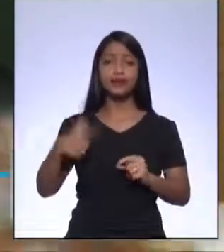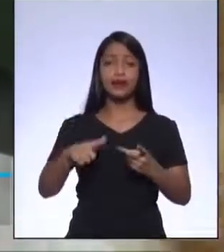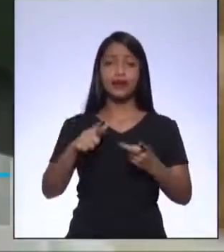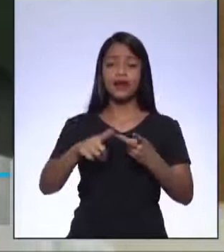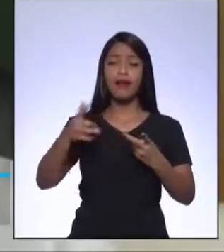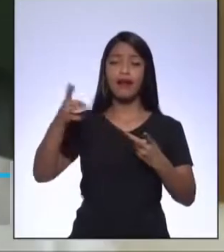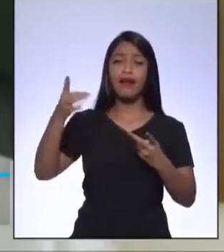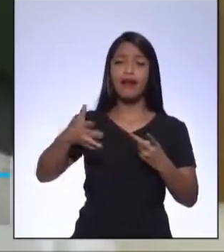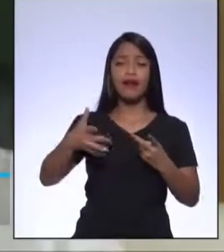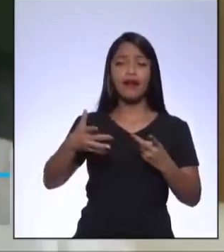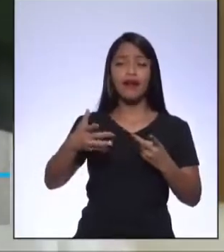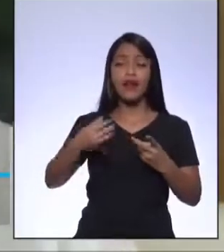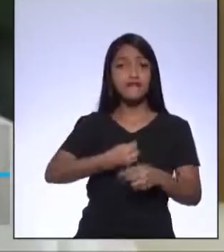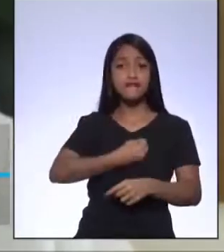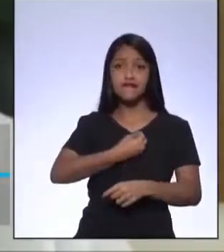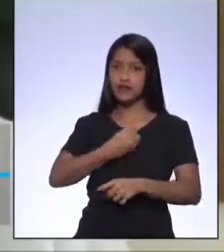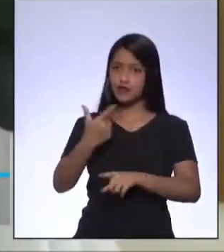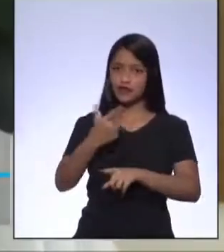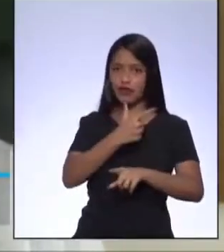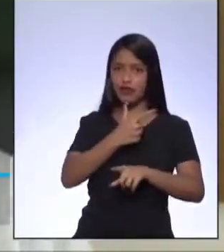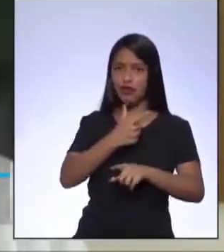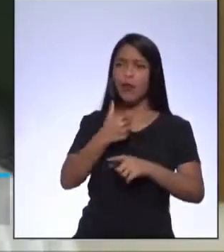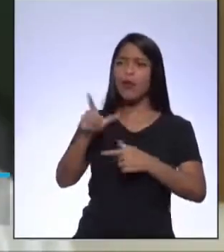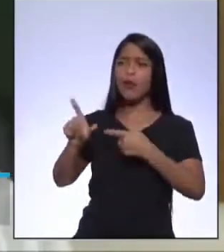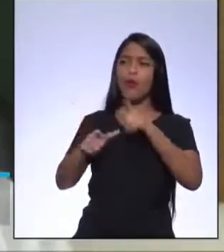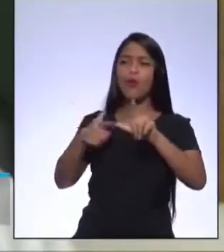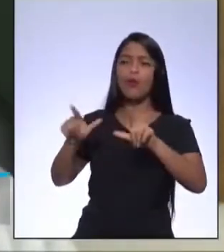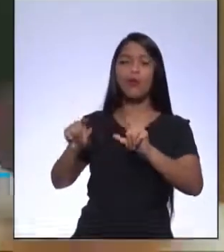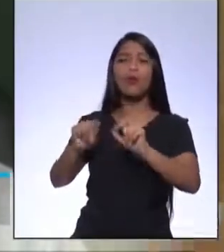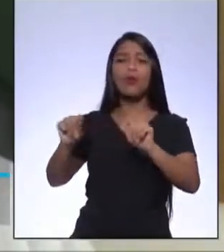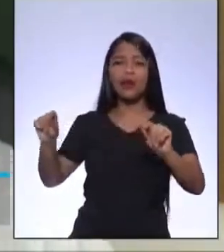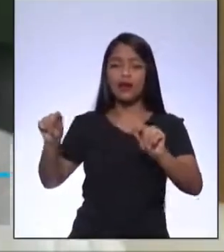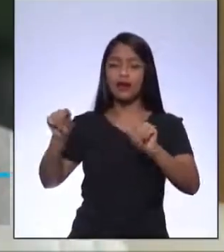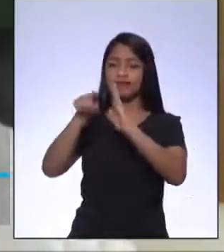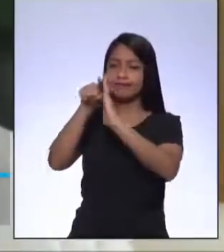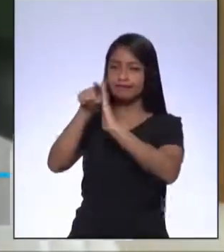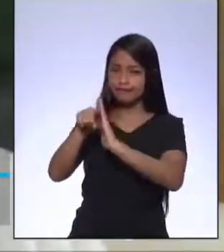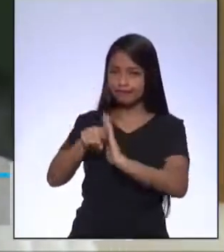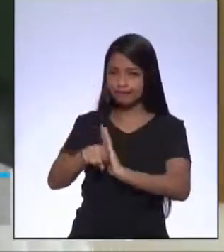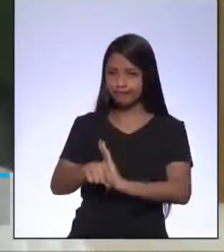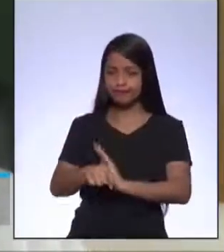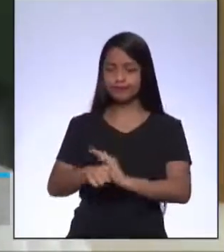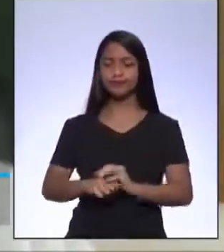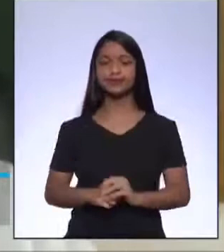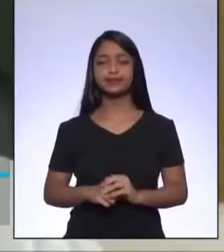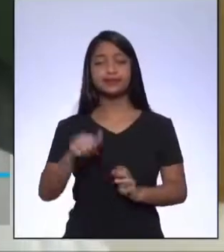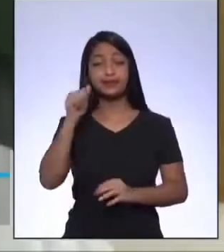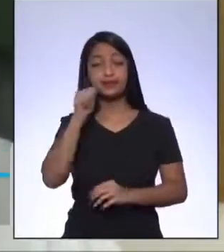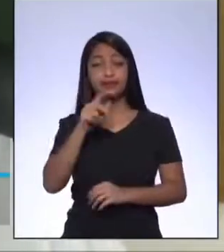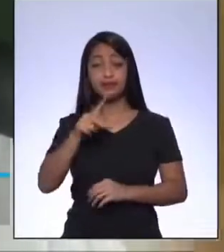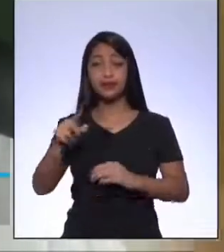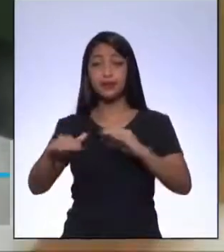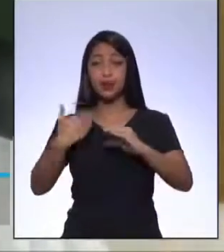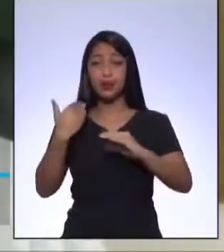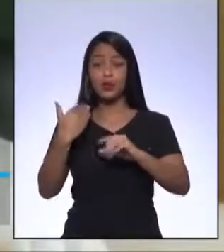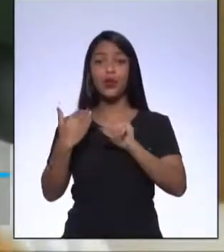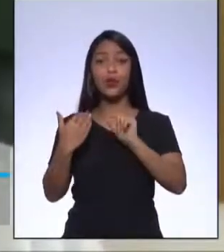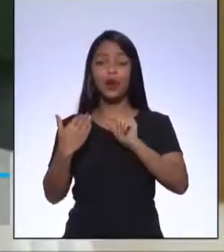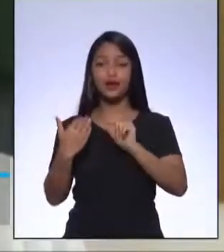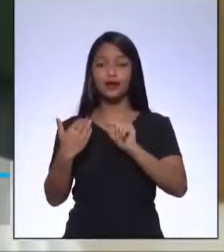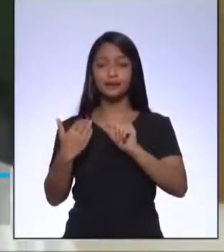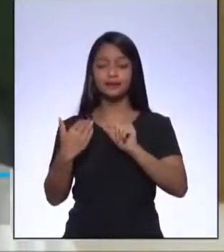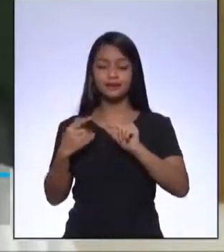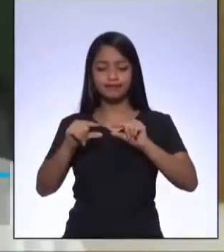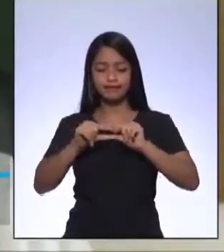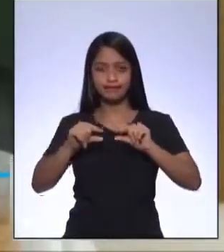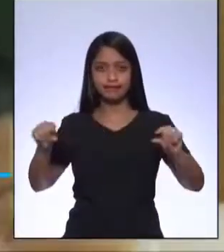são os fatores não vivos que estão ali, tá bom? E aí a professora colocou um termo aqui que é muito usado quando a gente fala isso,